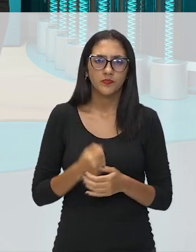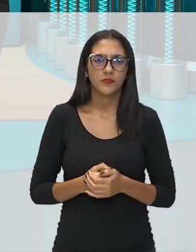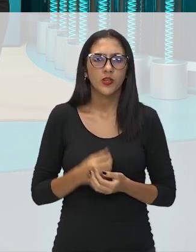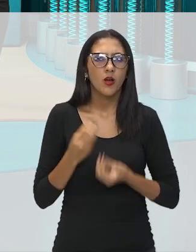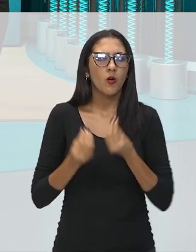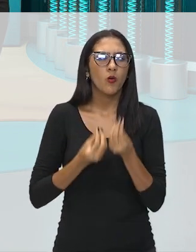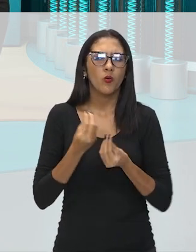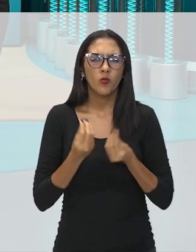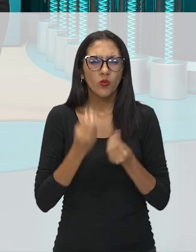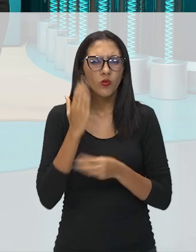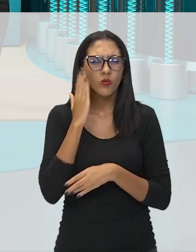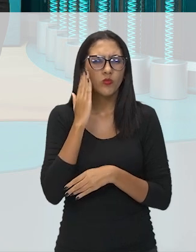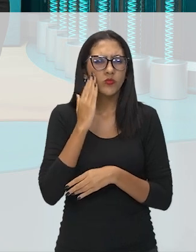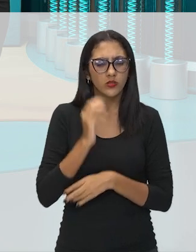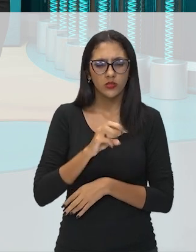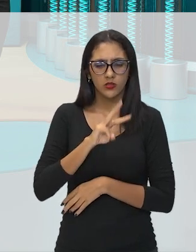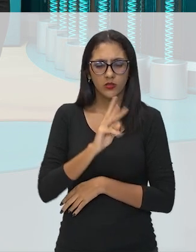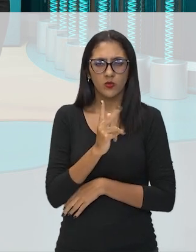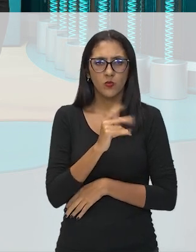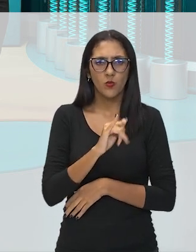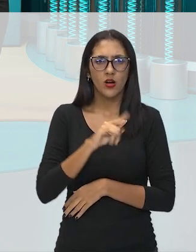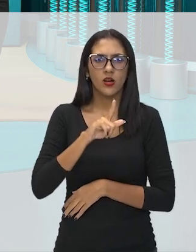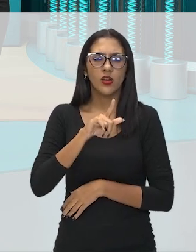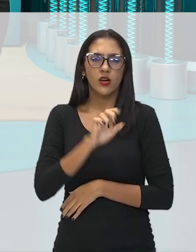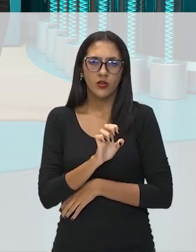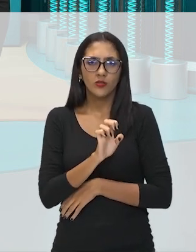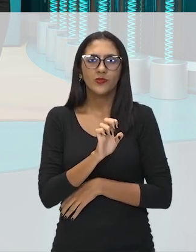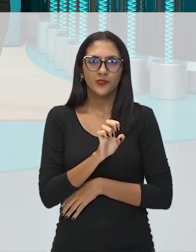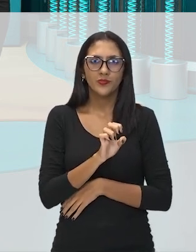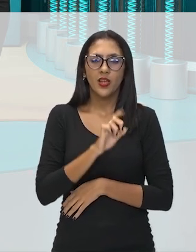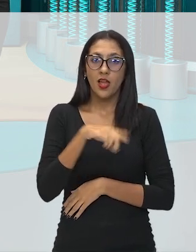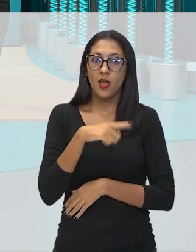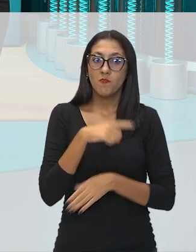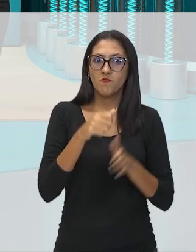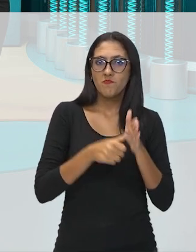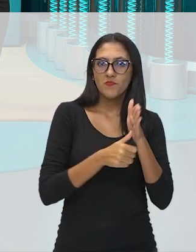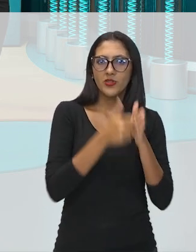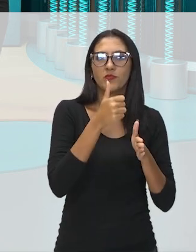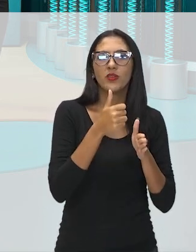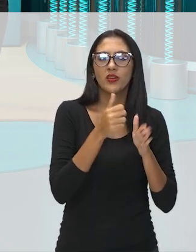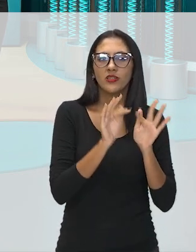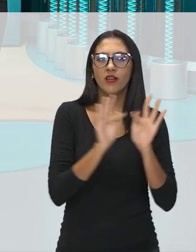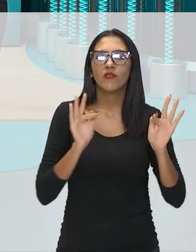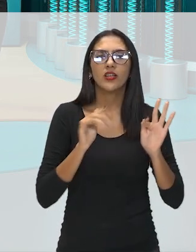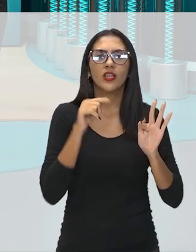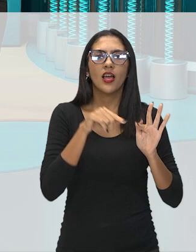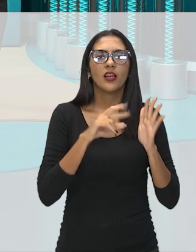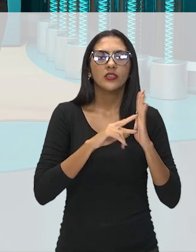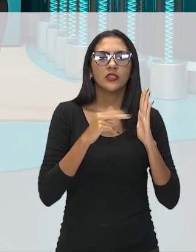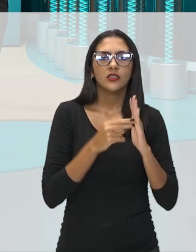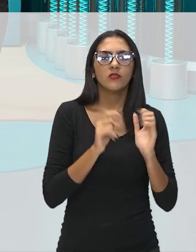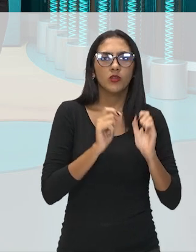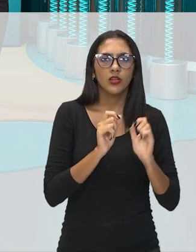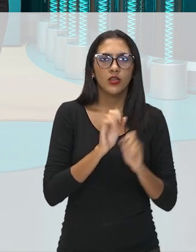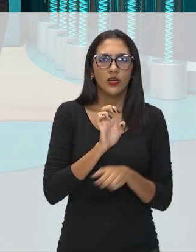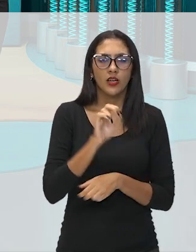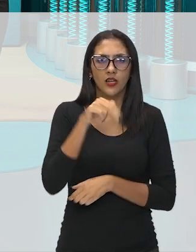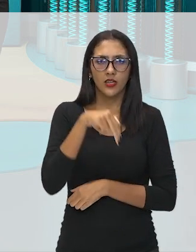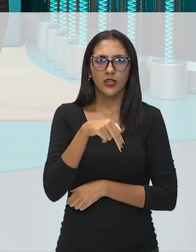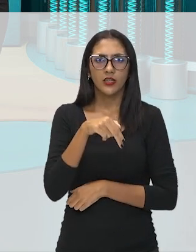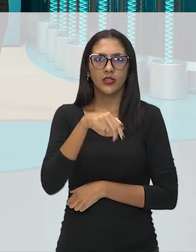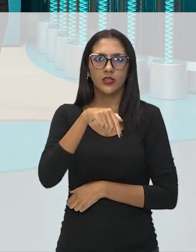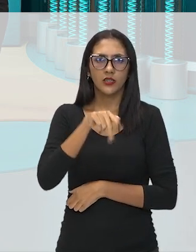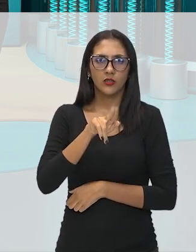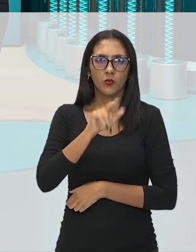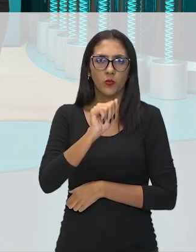continuous? Porque eu tenho ali, ó, a expressão de tempo while, que significa enquanto,